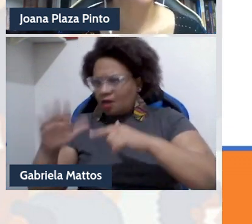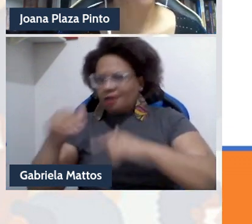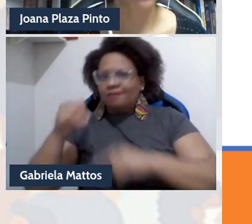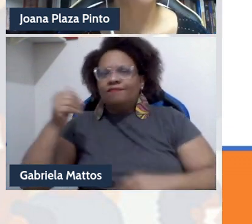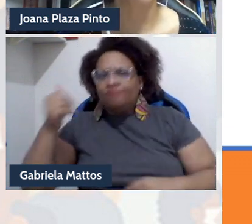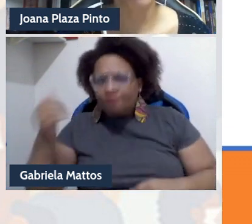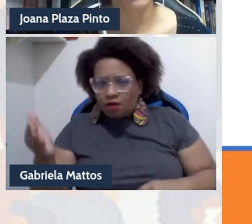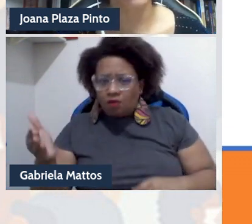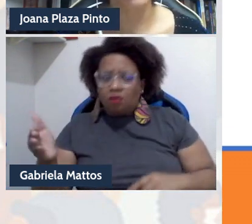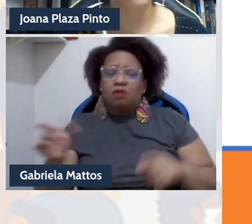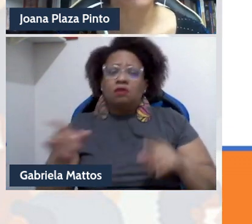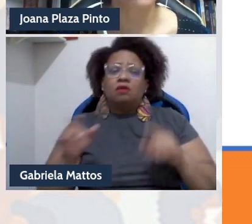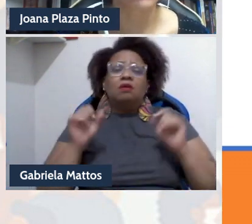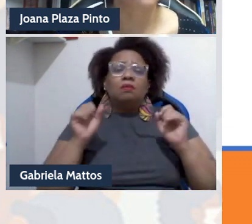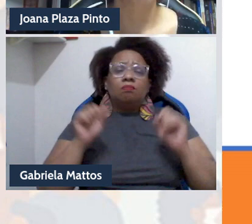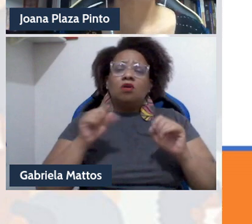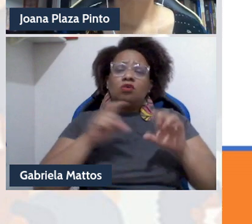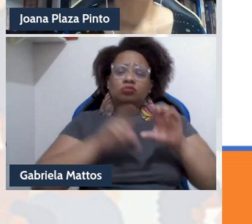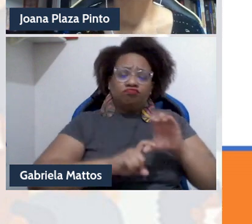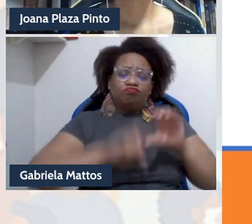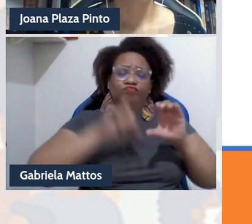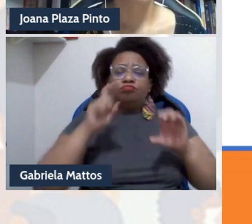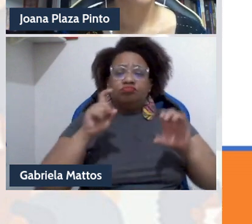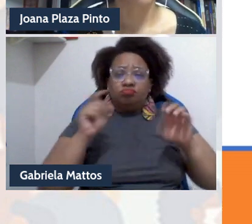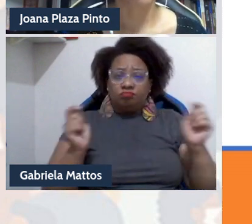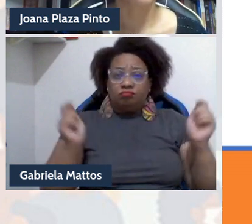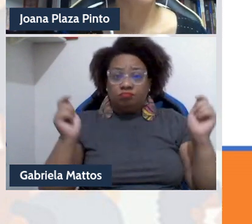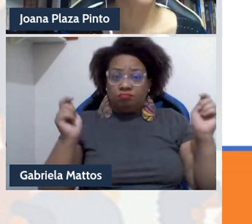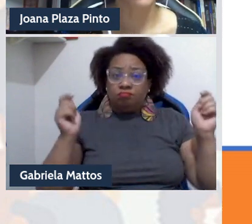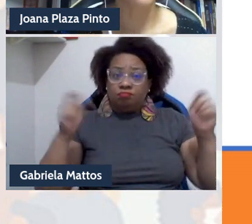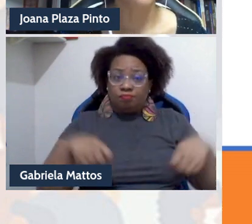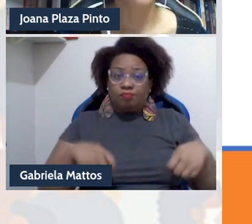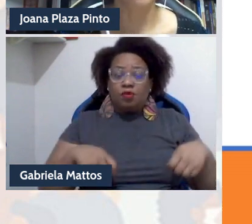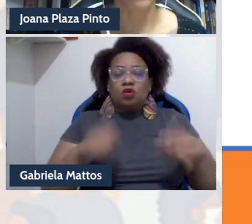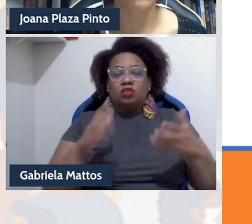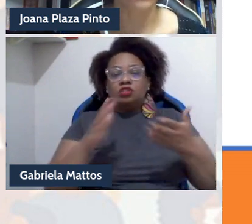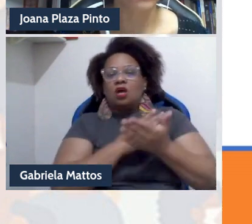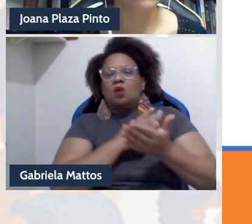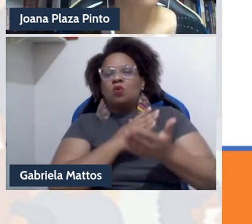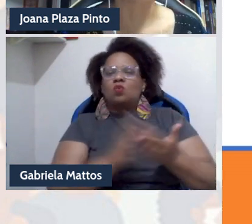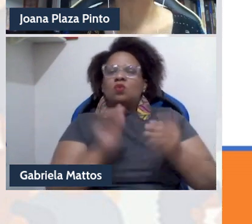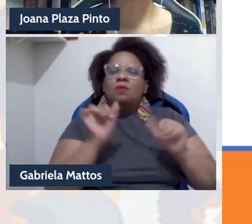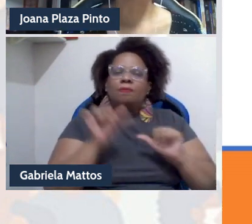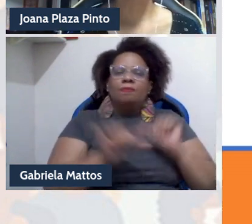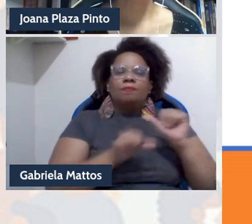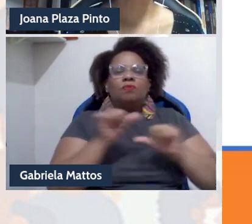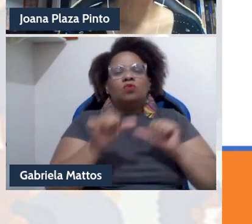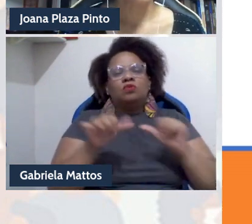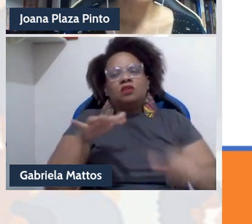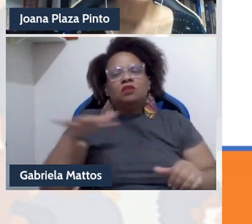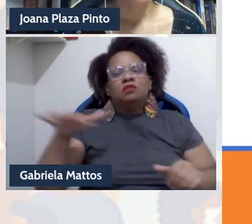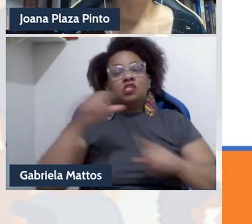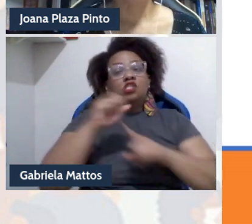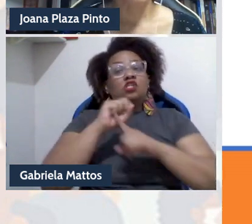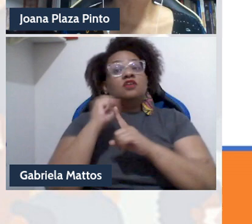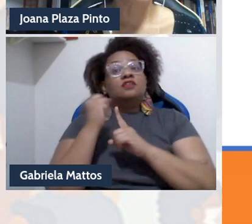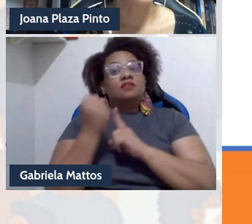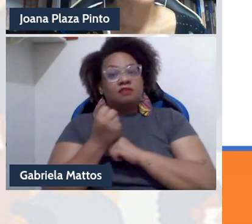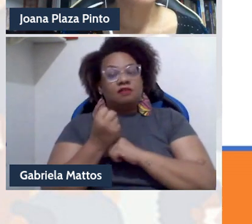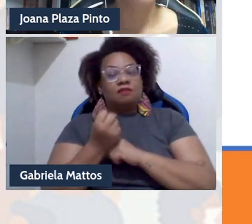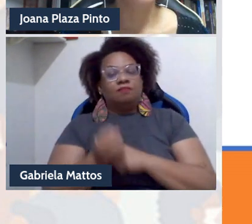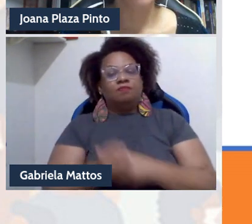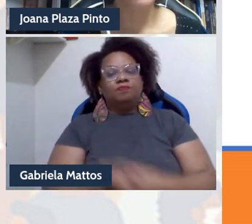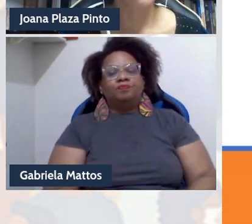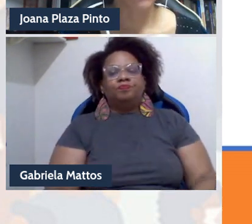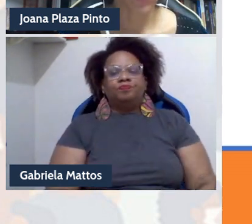possam acessar com uma autonomia, etc., algumas mudanças de posição social. O fato